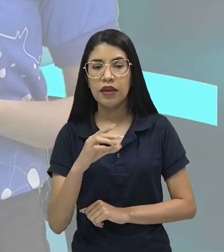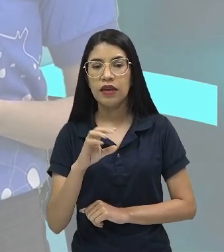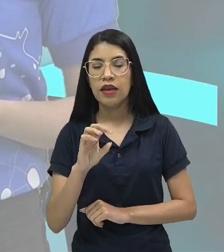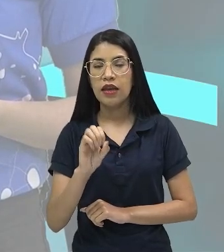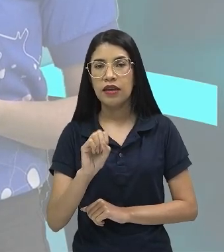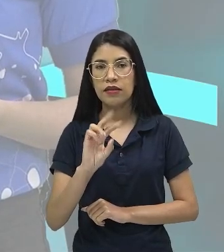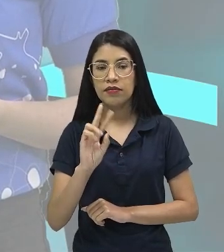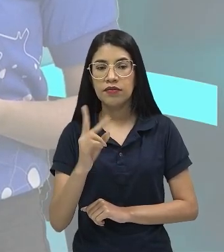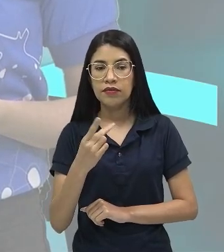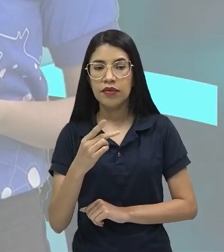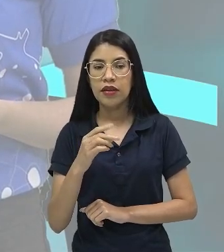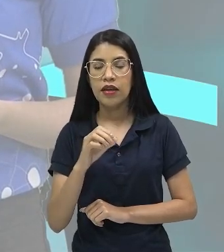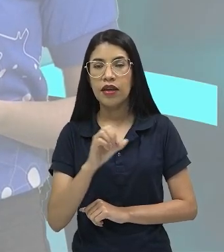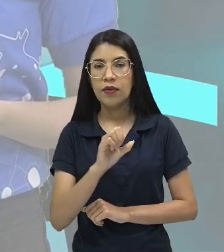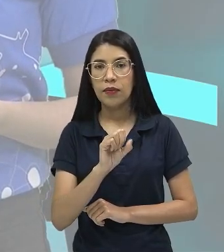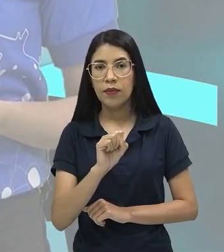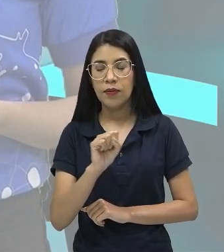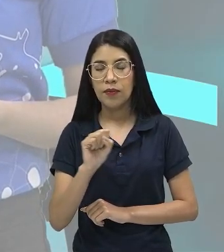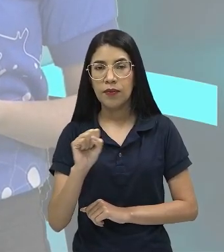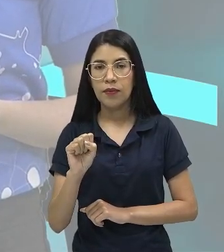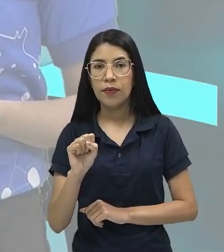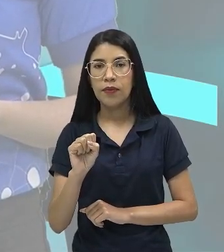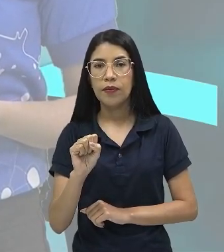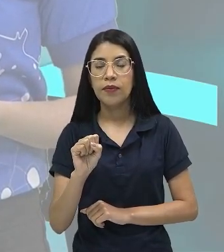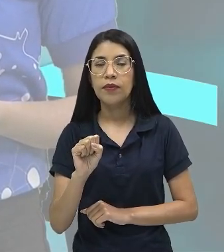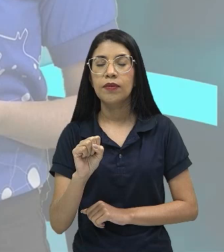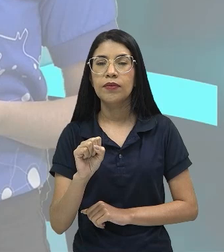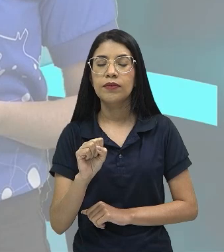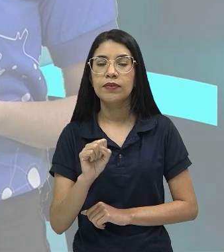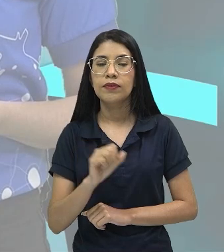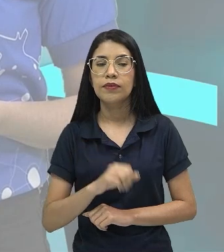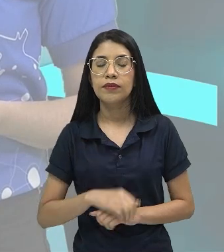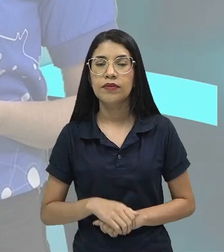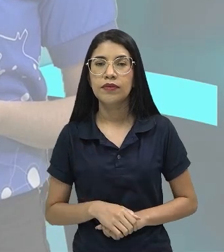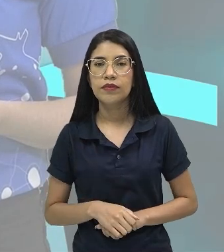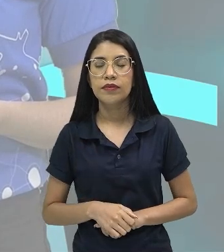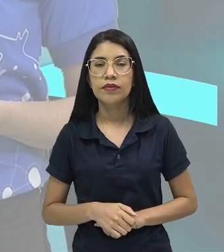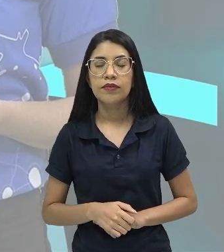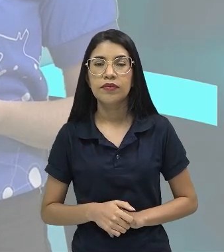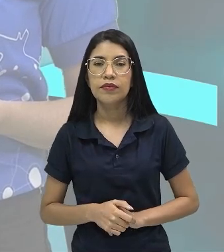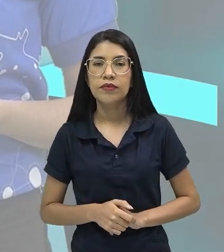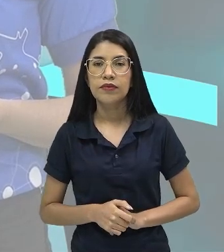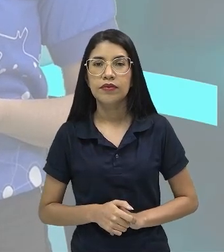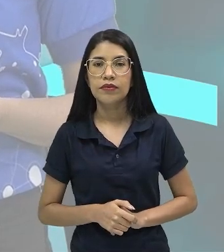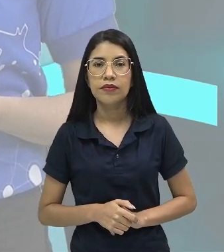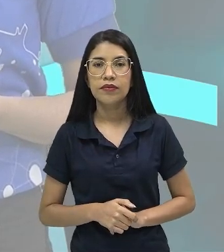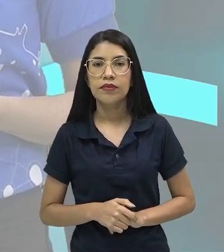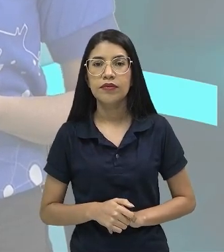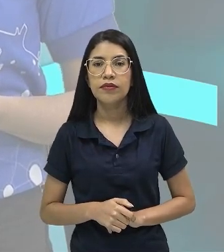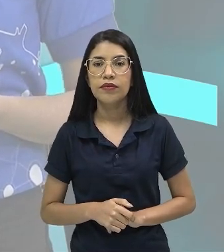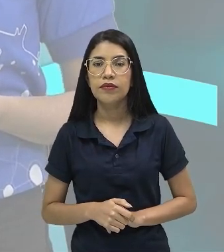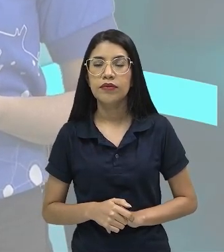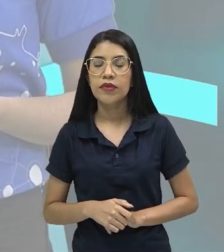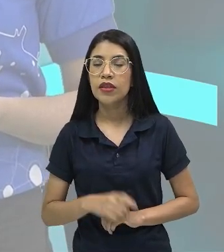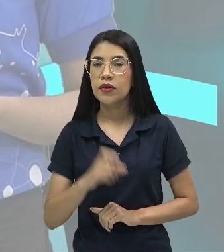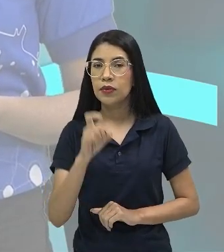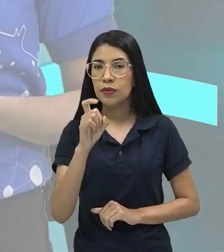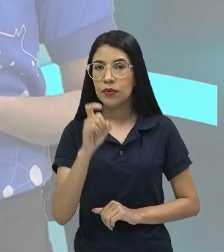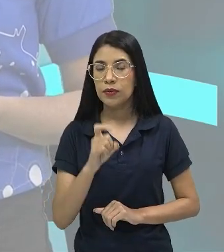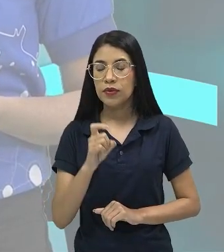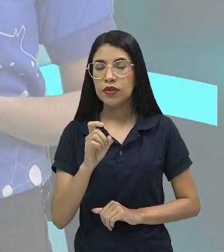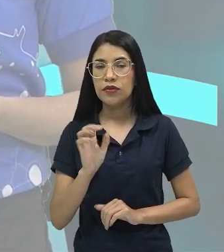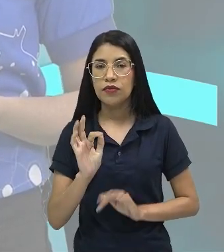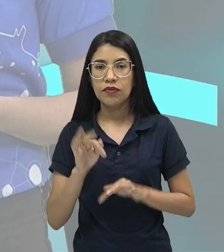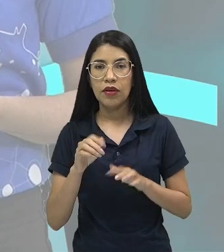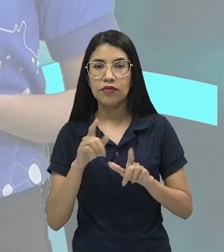o SH aqui lá no final do brush, e o SS aqui no final do kiss, e o X lá no